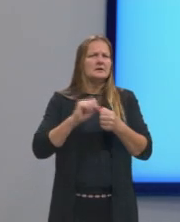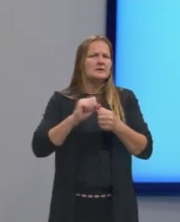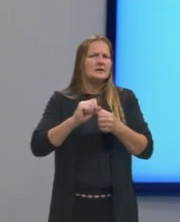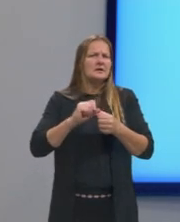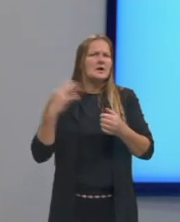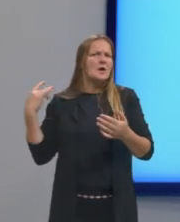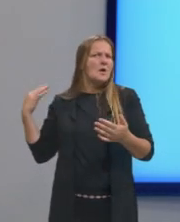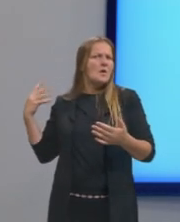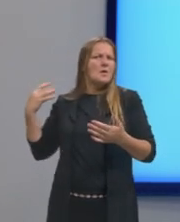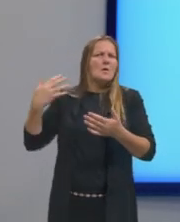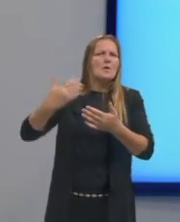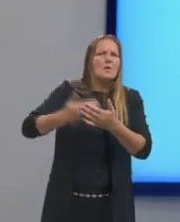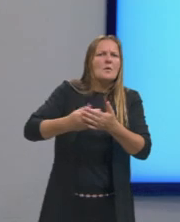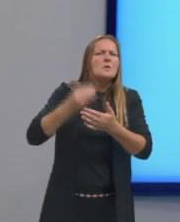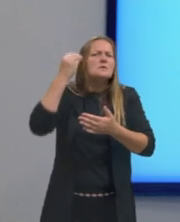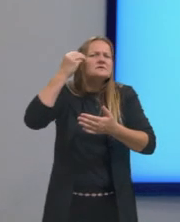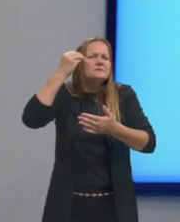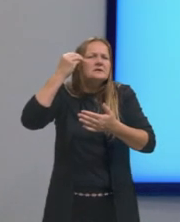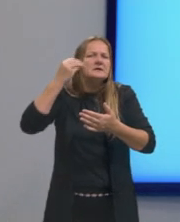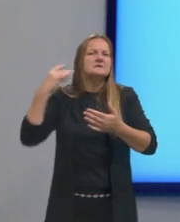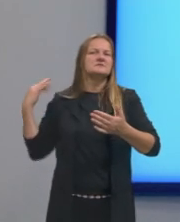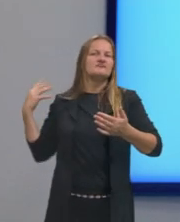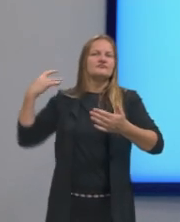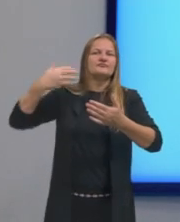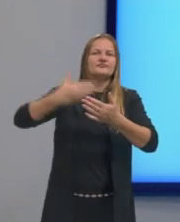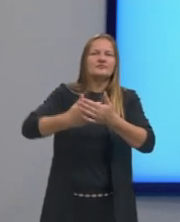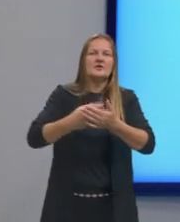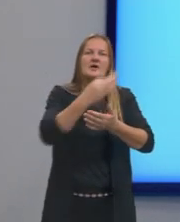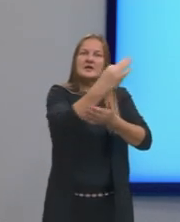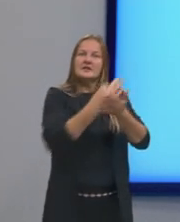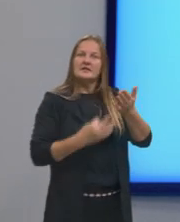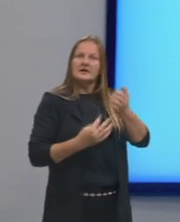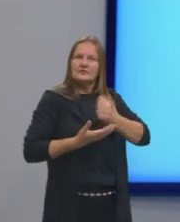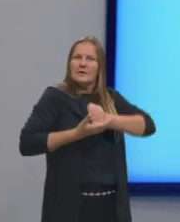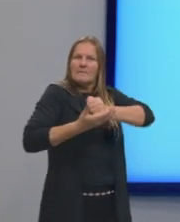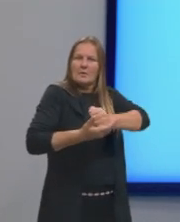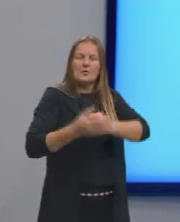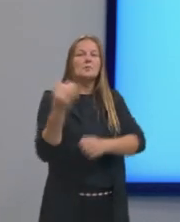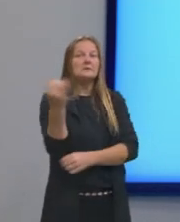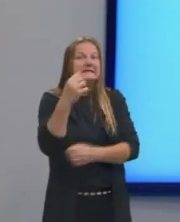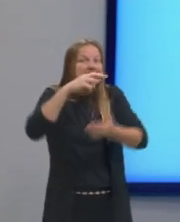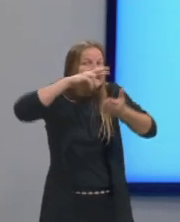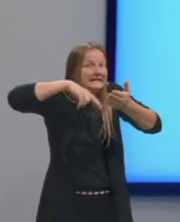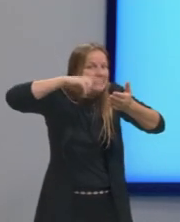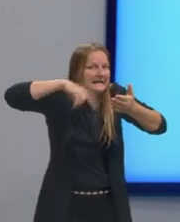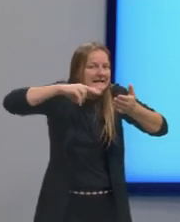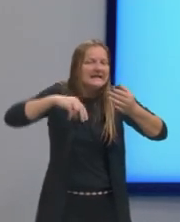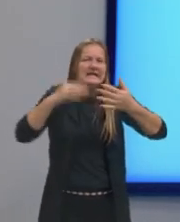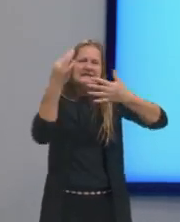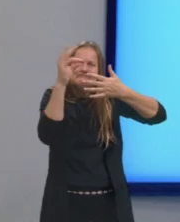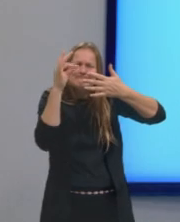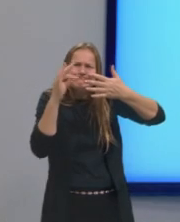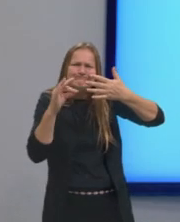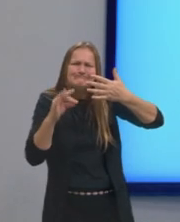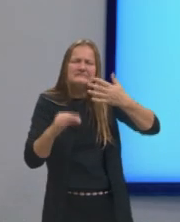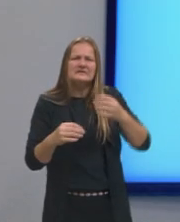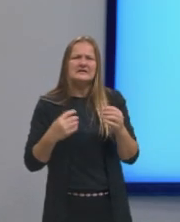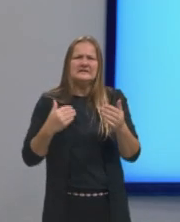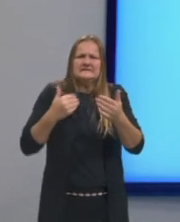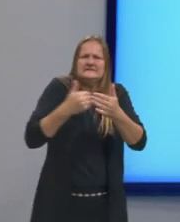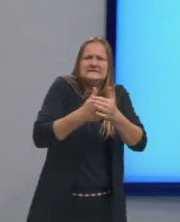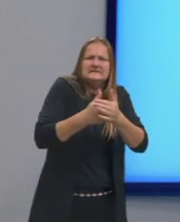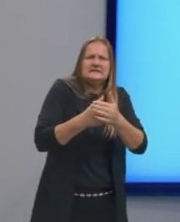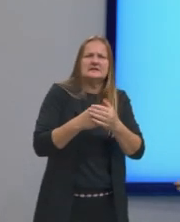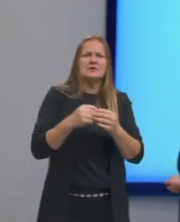de conhecimento sobre aquela temática eu vou olhar para os textos de apoio são fundamentais eu preciso ler e eu preciso alcançar